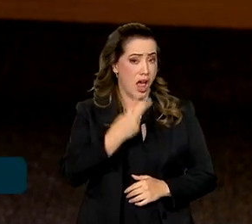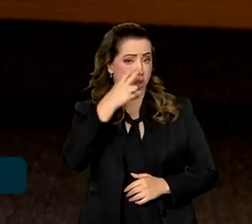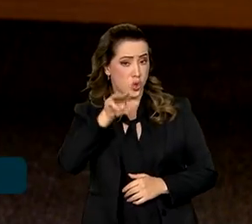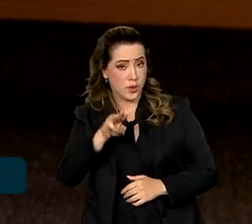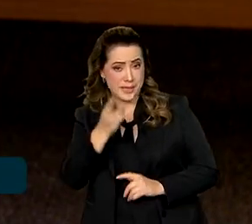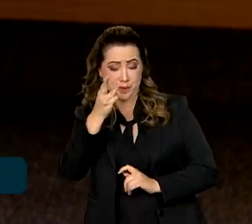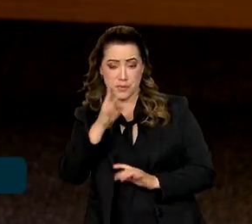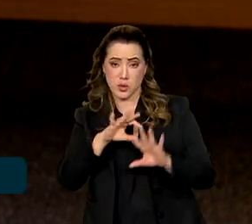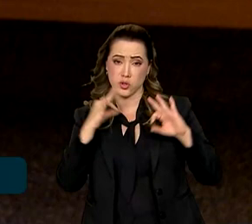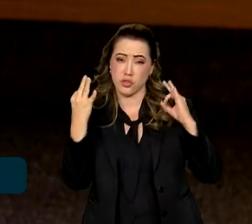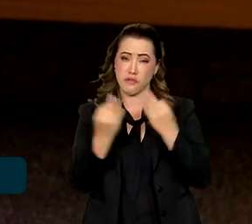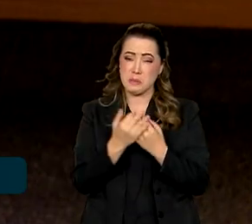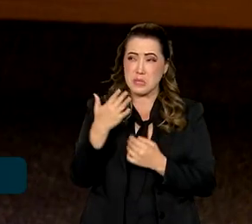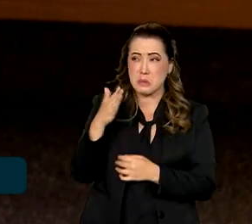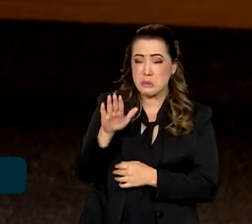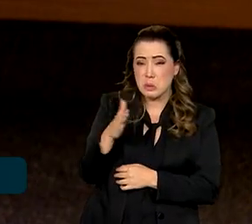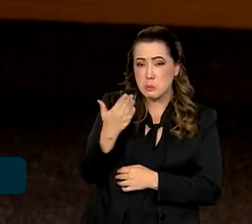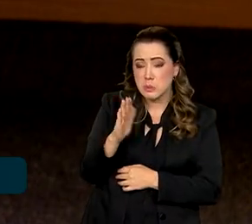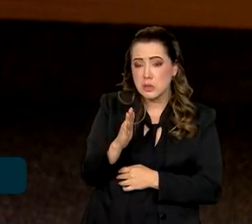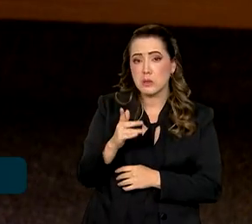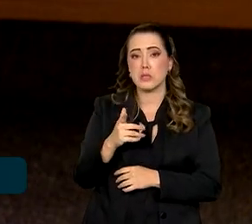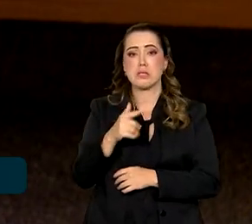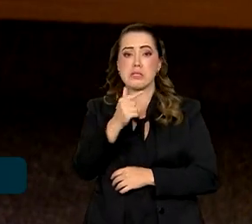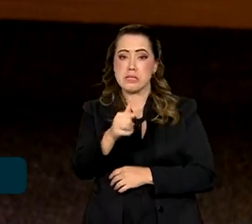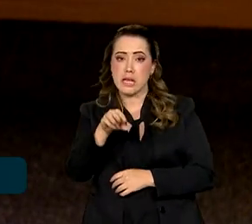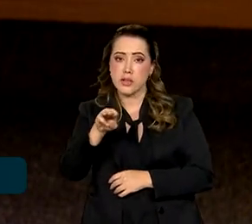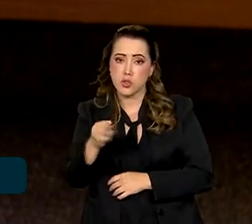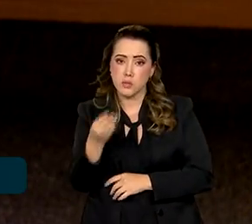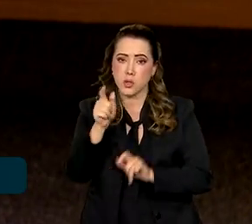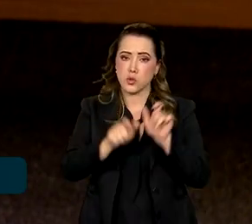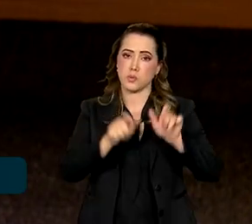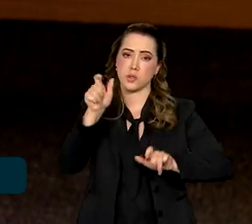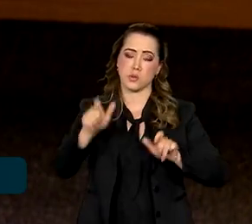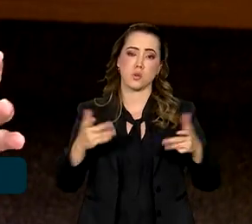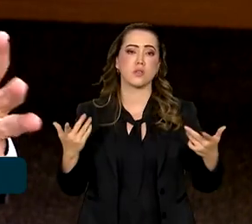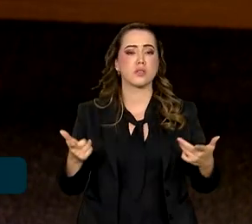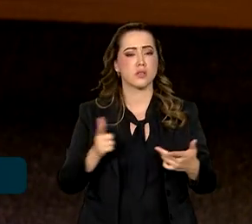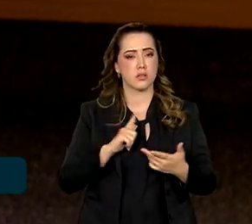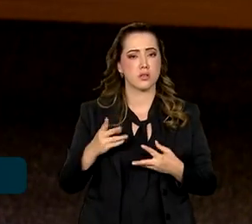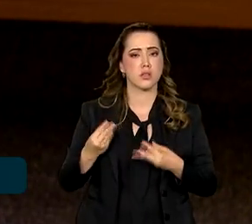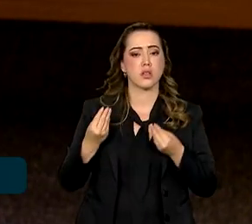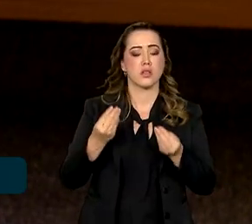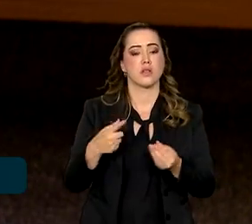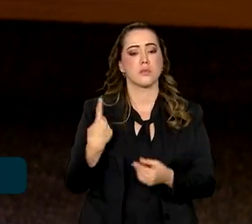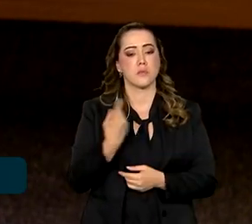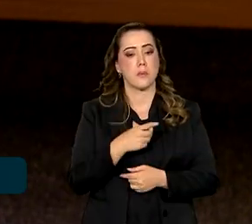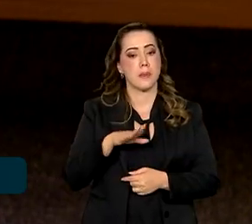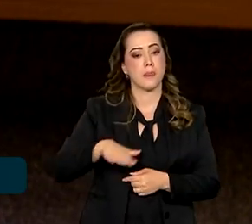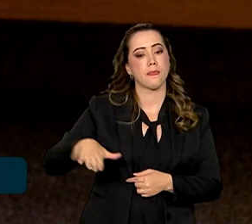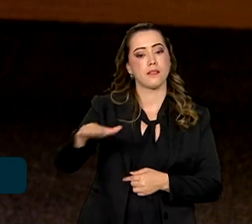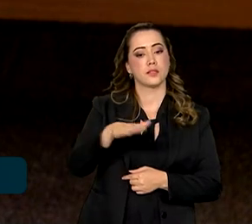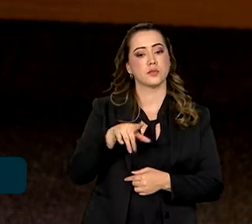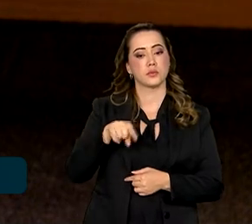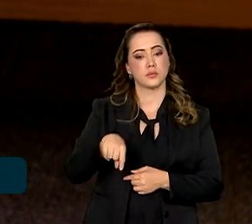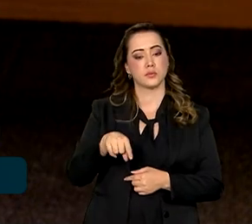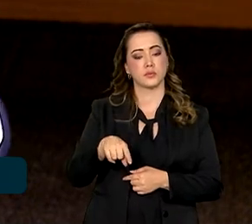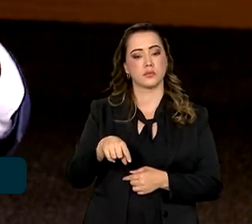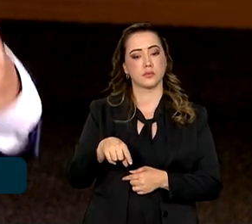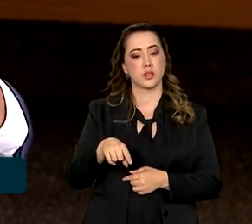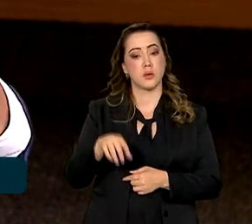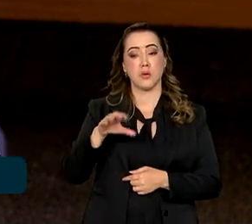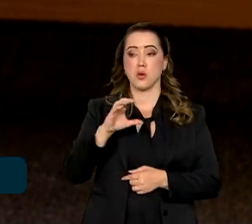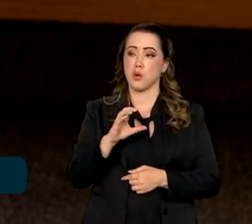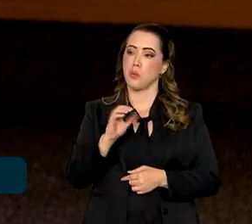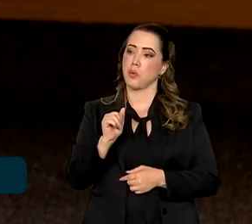de famílias, aproximadamente 7 milhões de pessoas que trouxemos para o